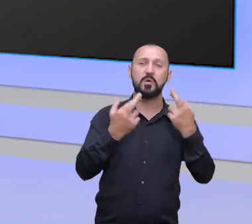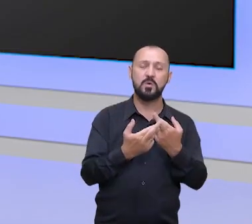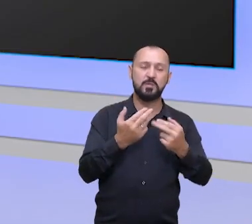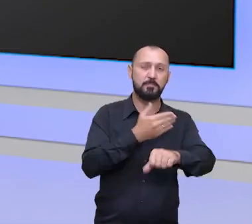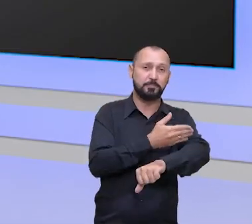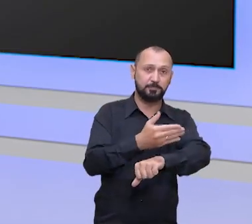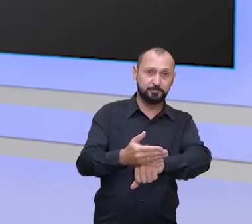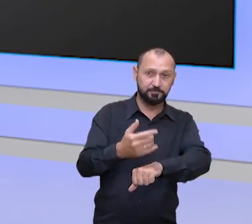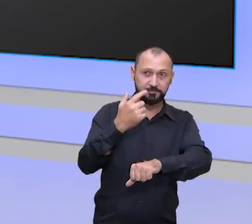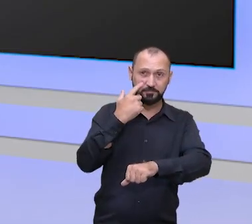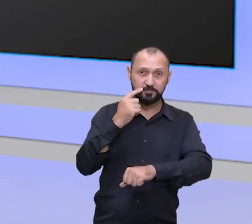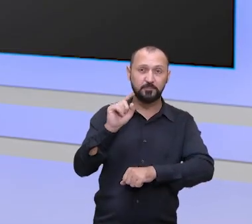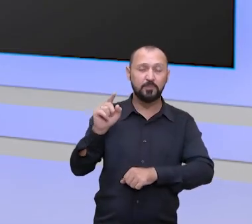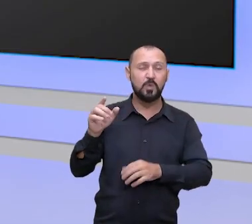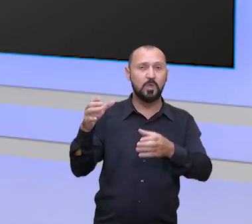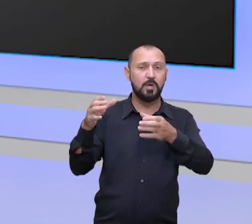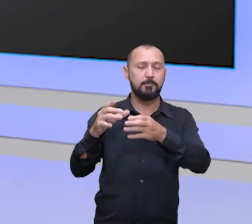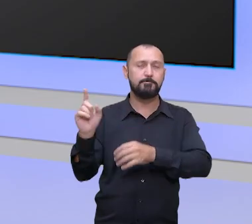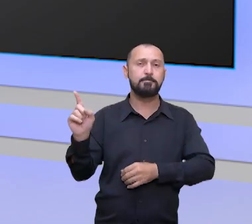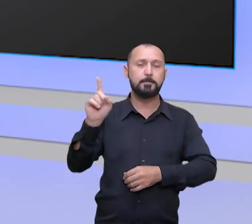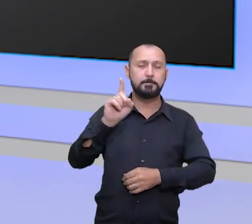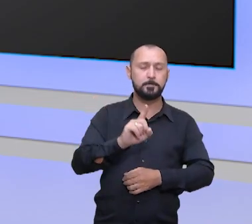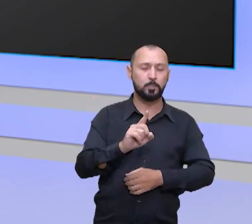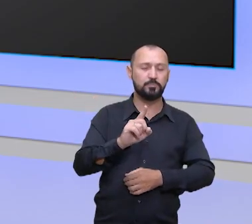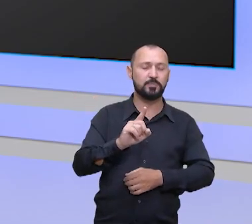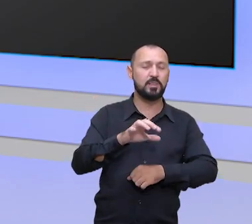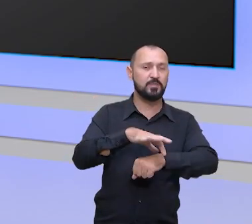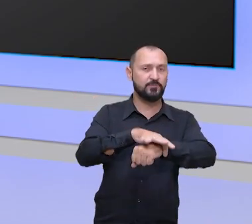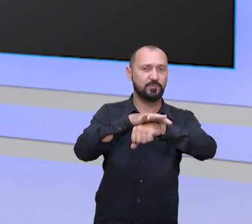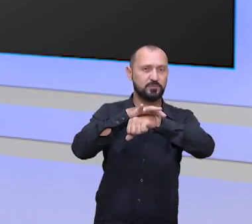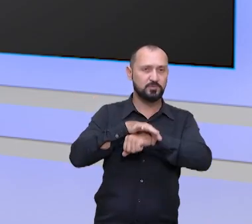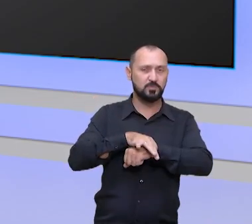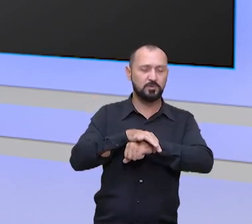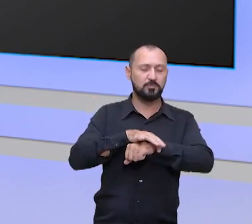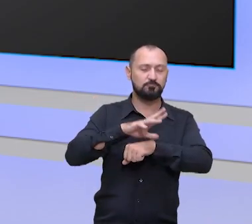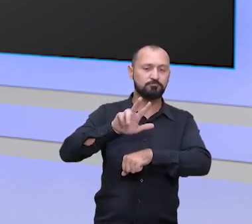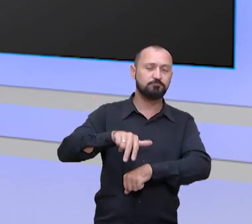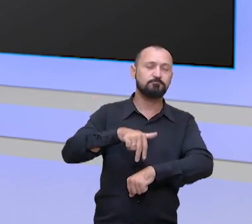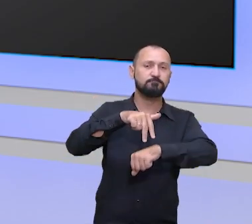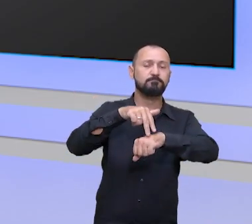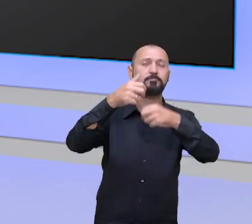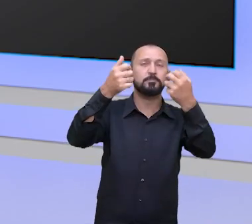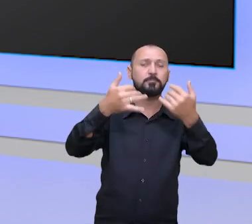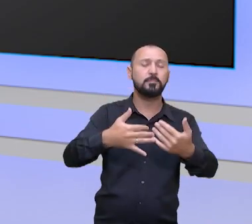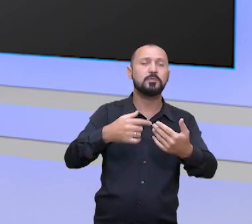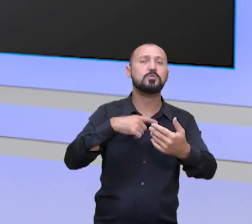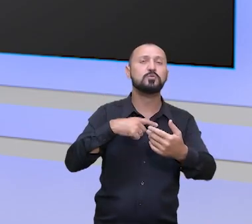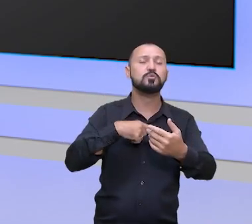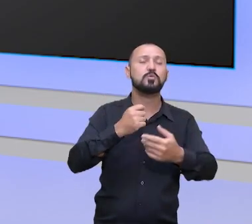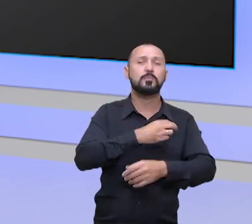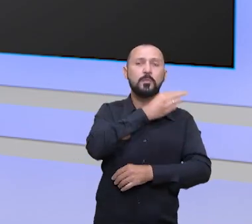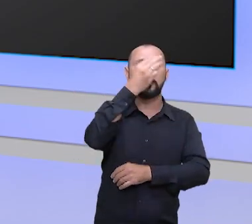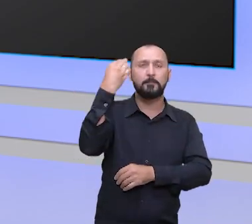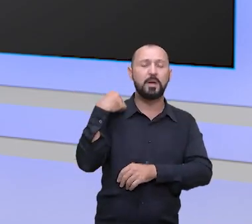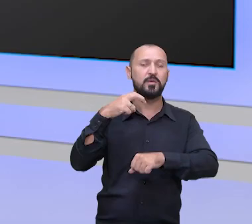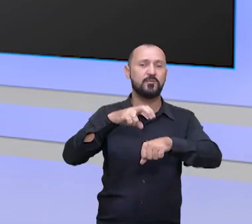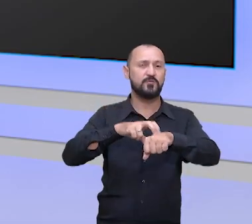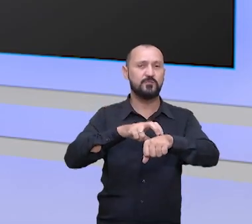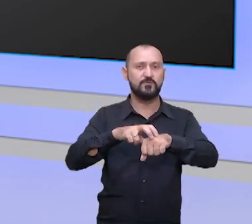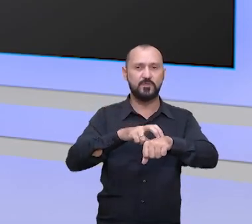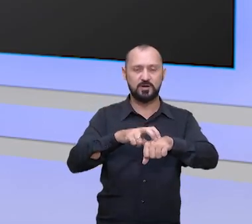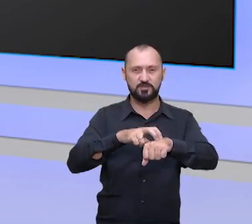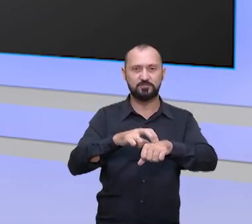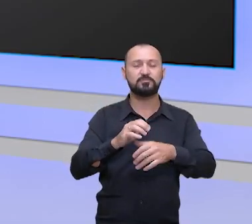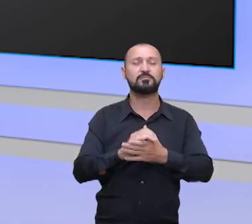Durante a sessão ordinária, representante da Defensoria Pública de Mato Grosso do Sul usou a tribuna para falar sobre o Maio Verde,